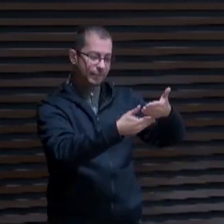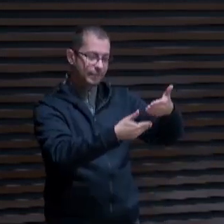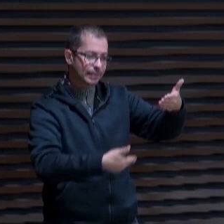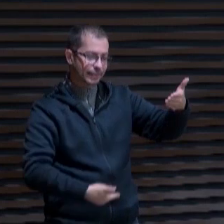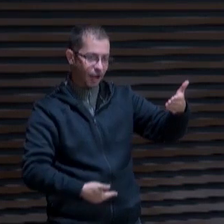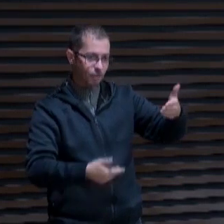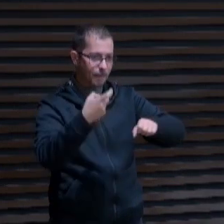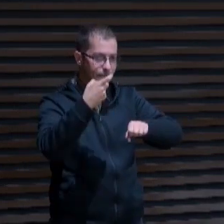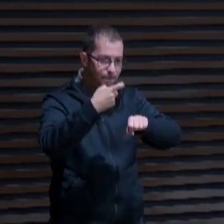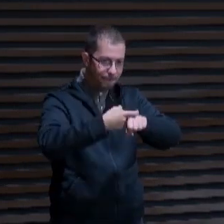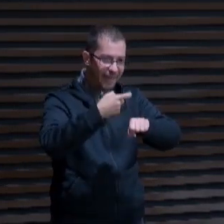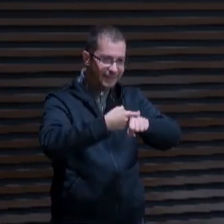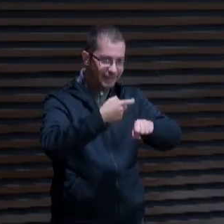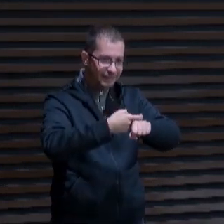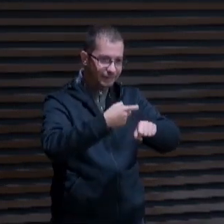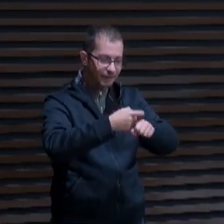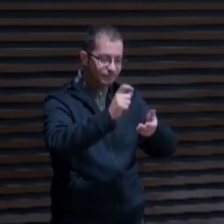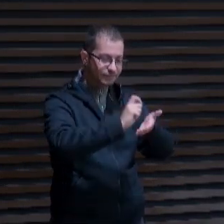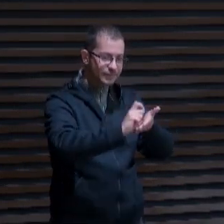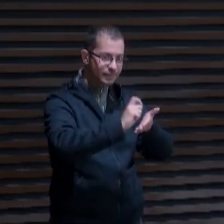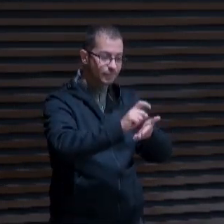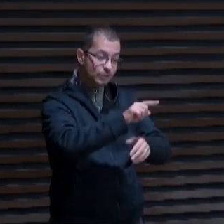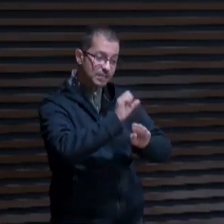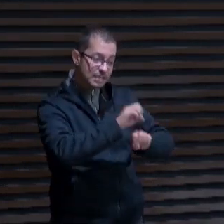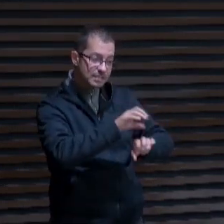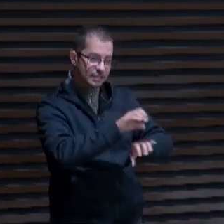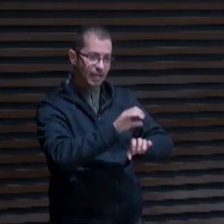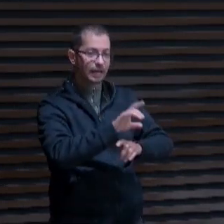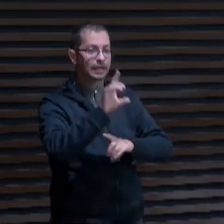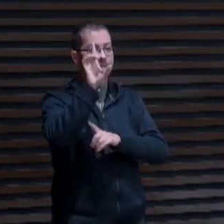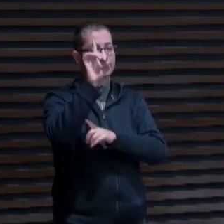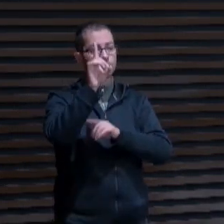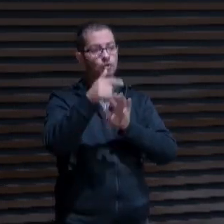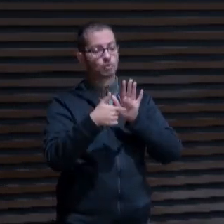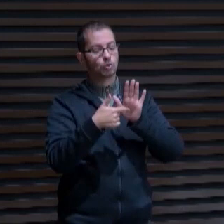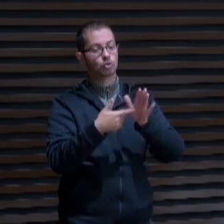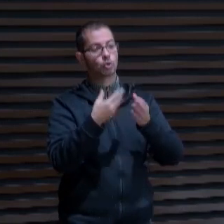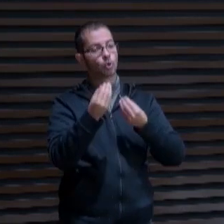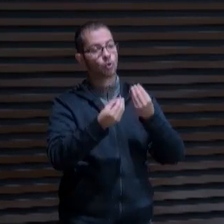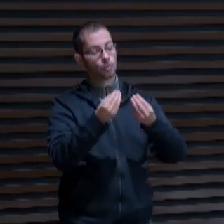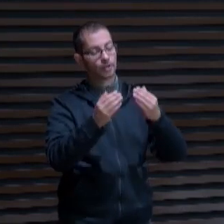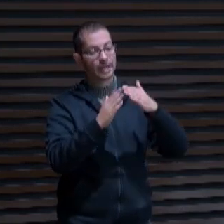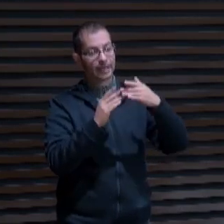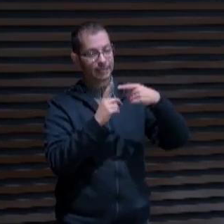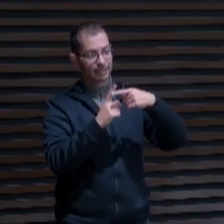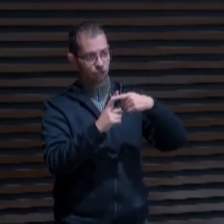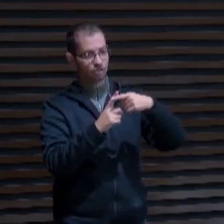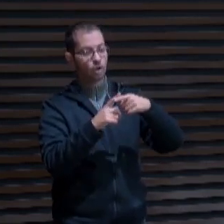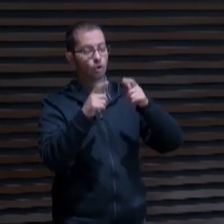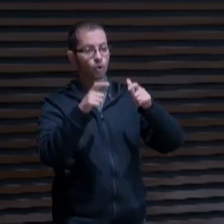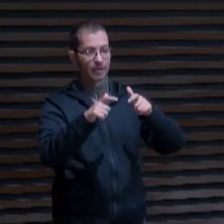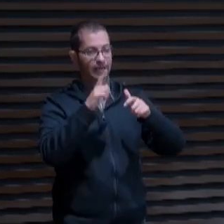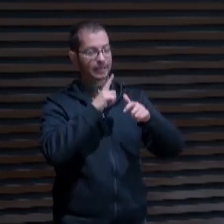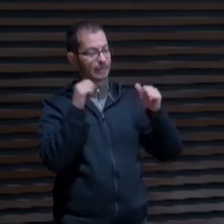povo. Deus diz como seria o tabernáculo, o lugar que ele se chegaria ao povo,